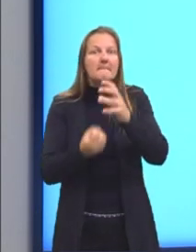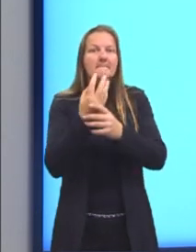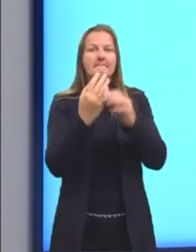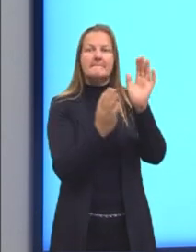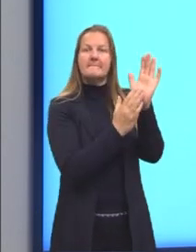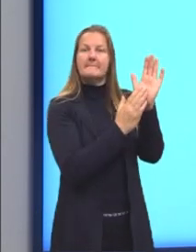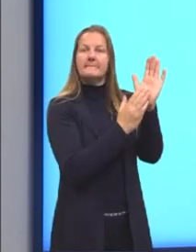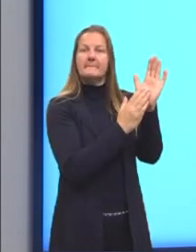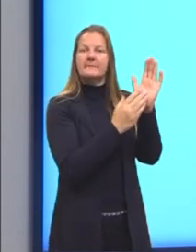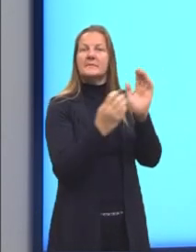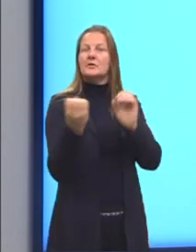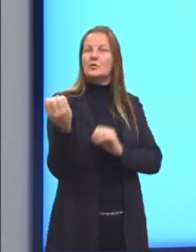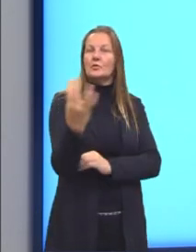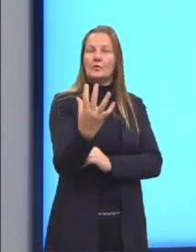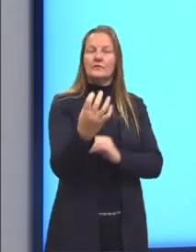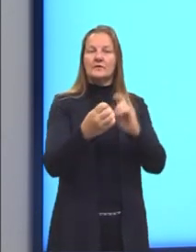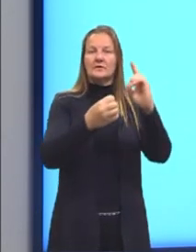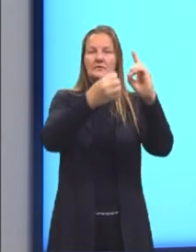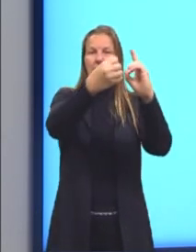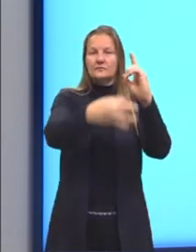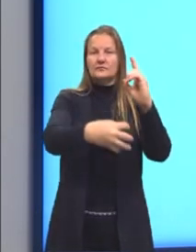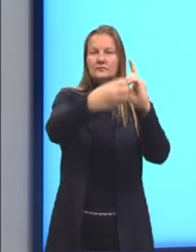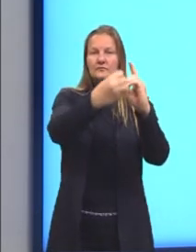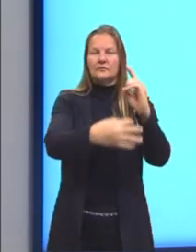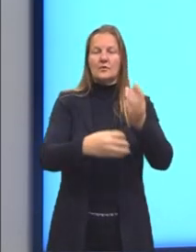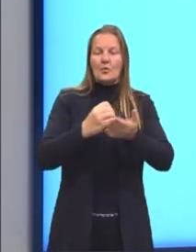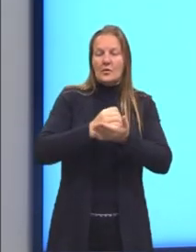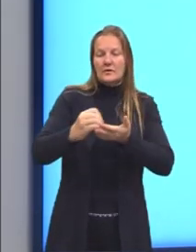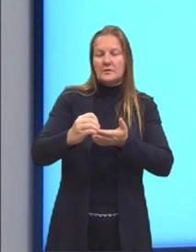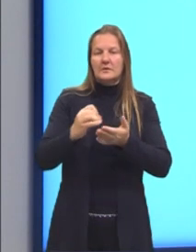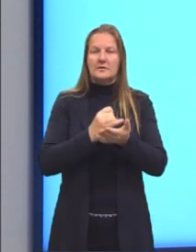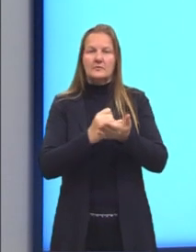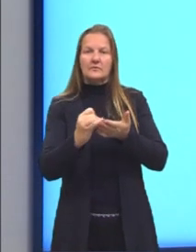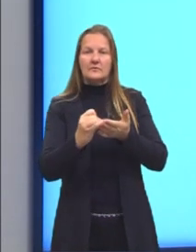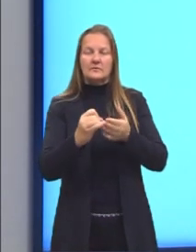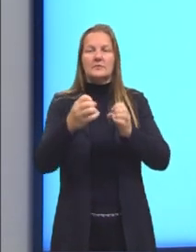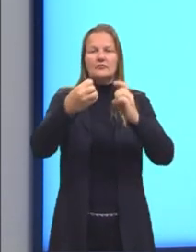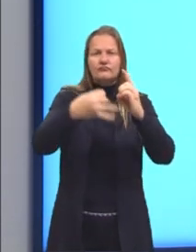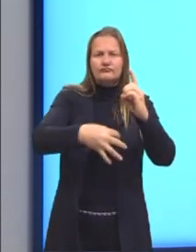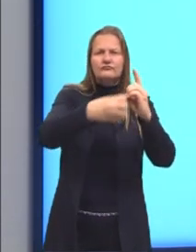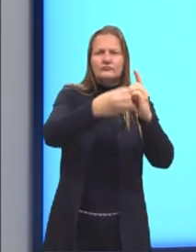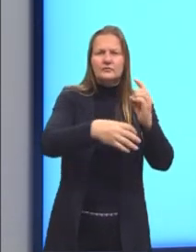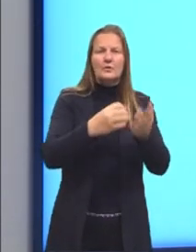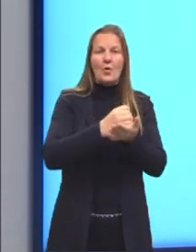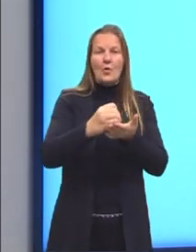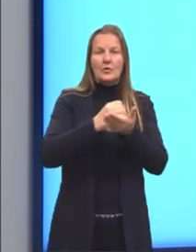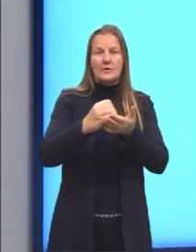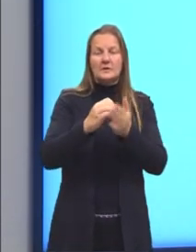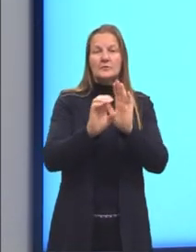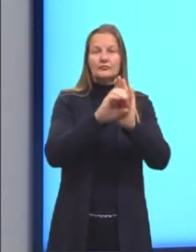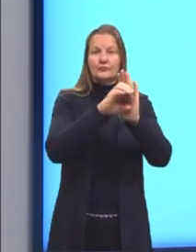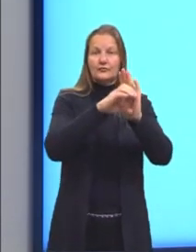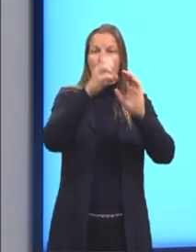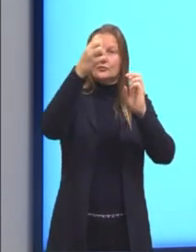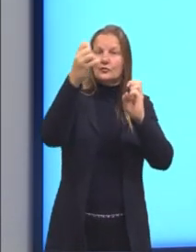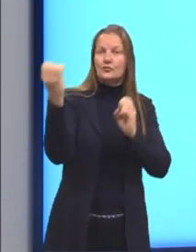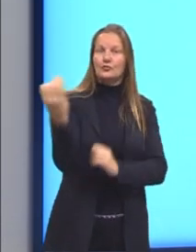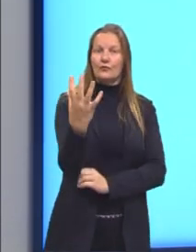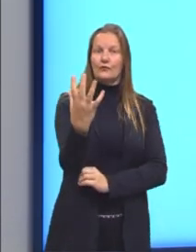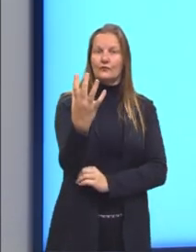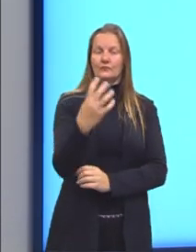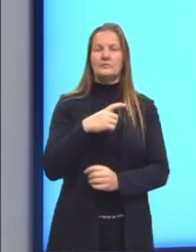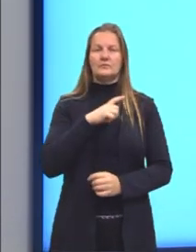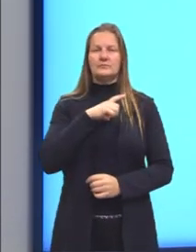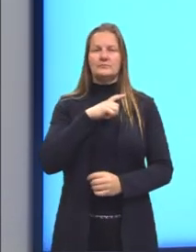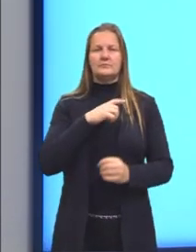definição que então era de orgânica e inorgânica né uma nova definição para química orgânica que ela é